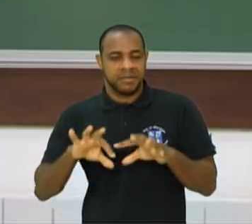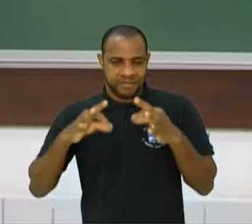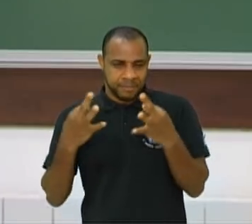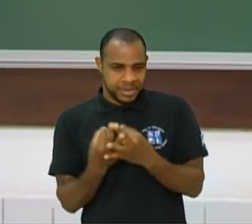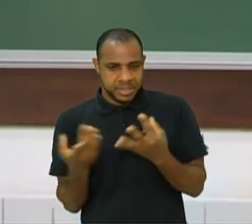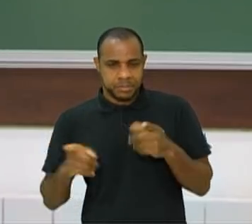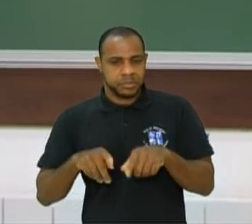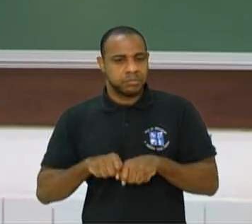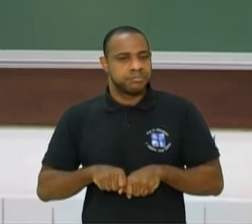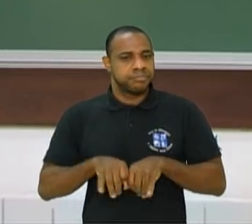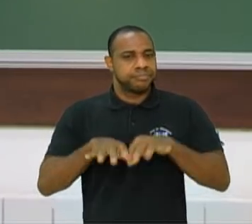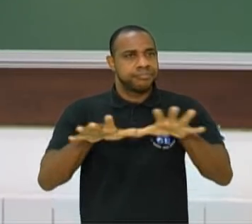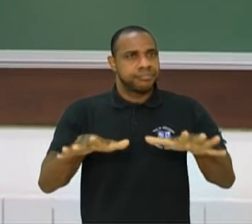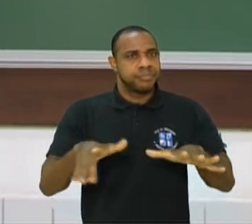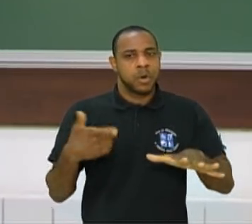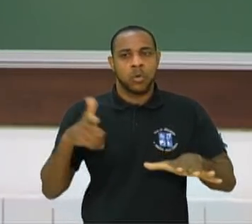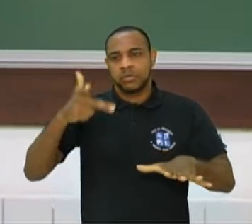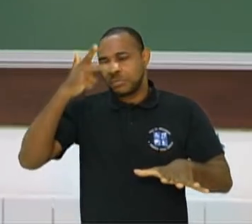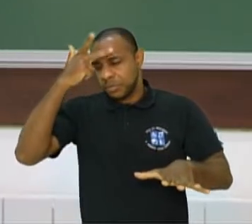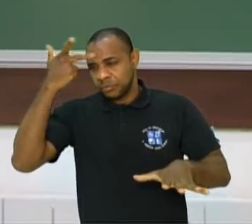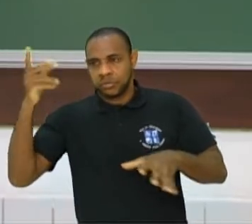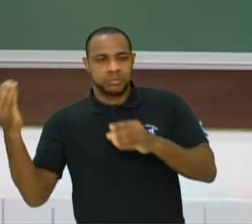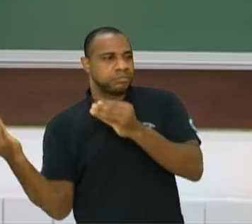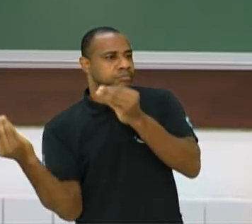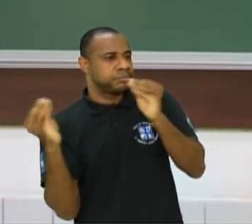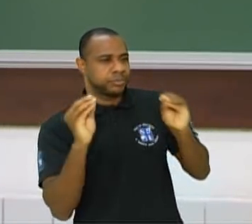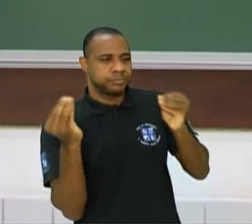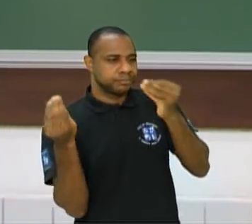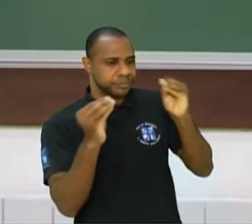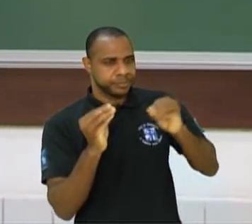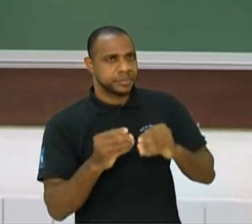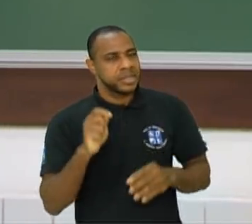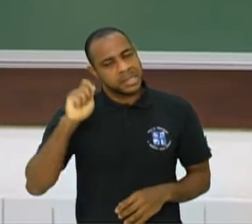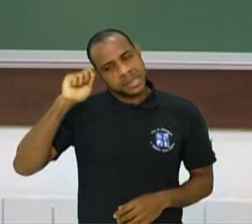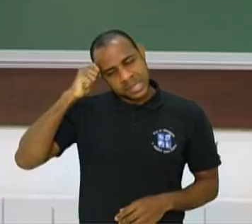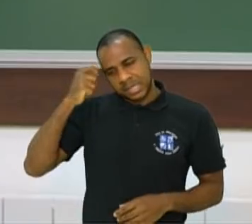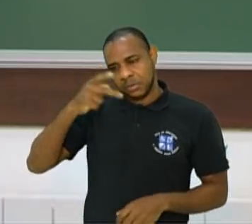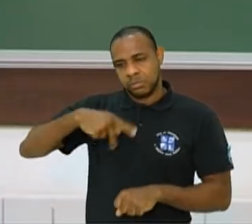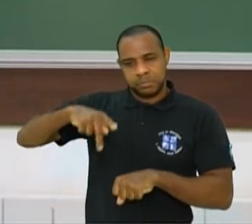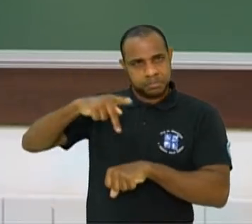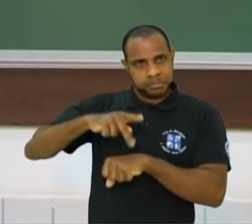isso, né, para as outras pessoas também negras do nosso país.